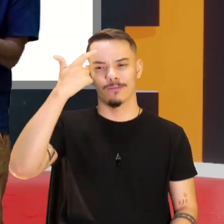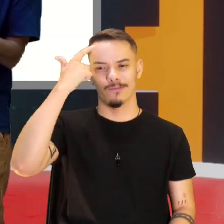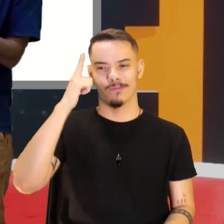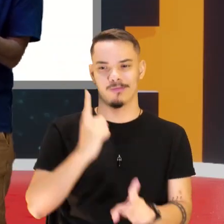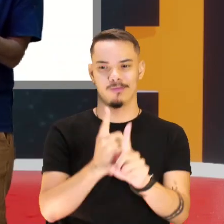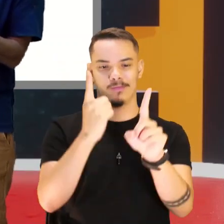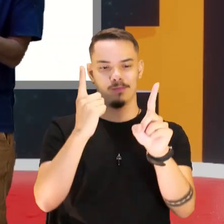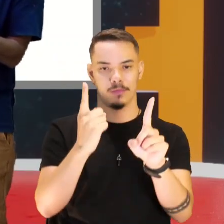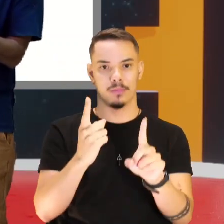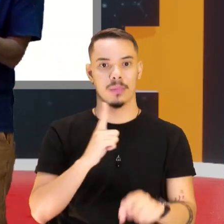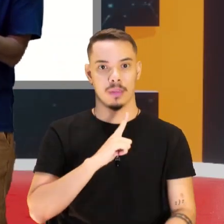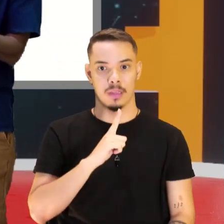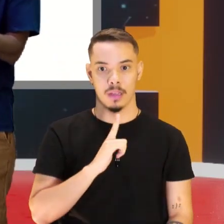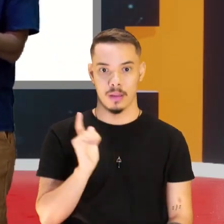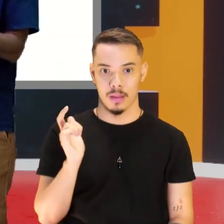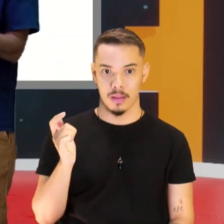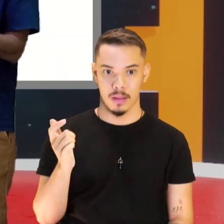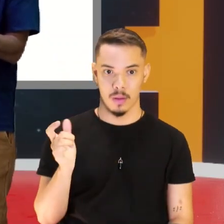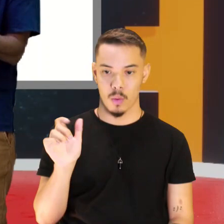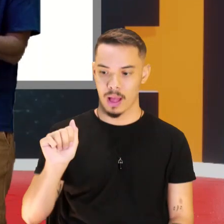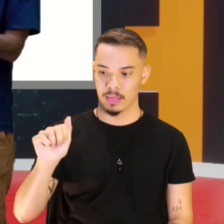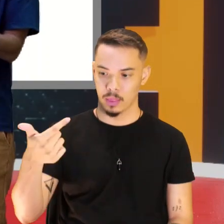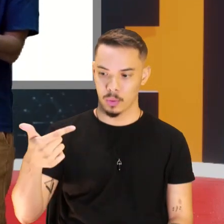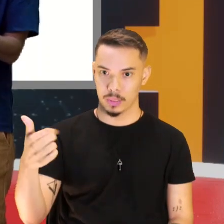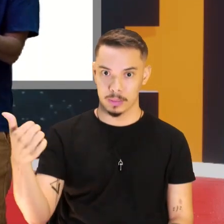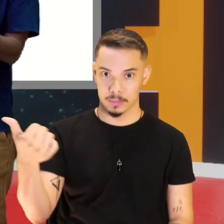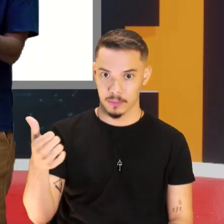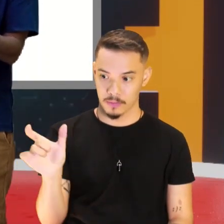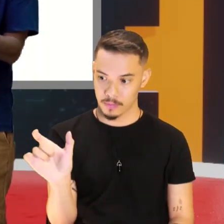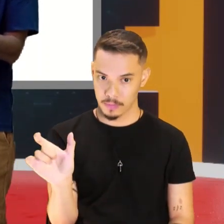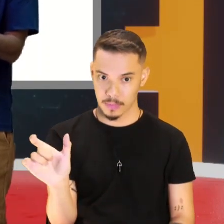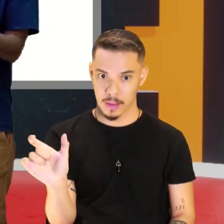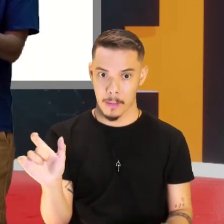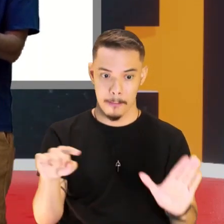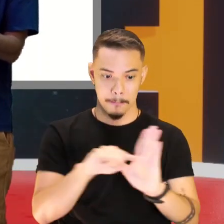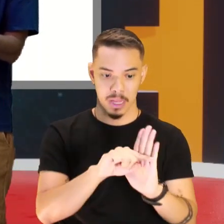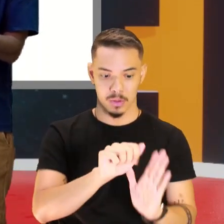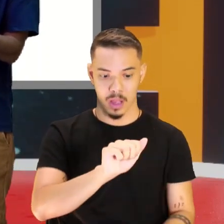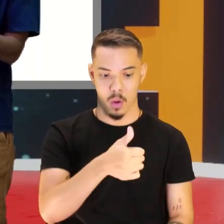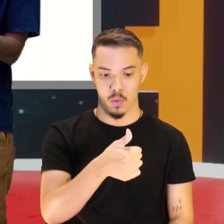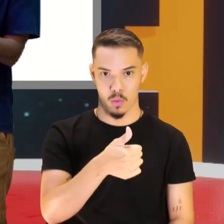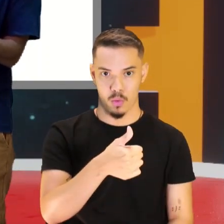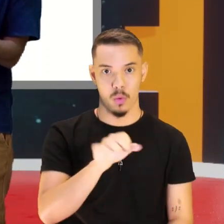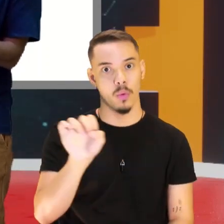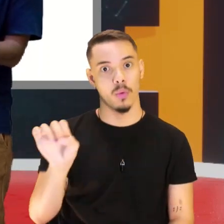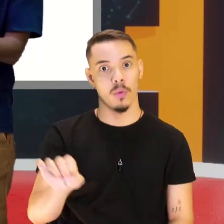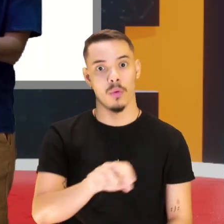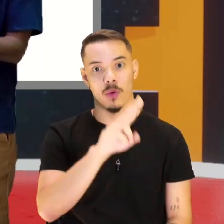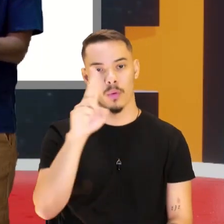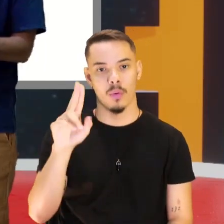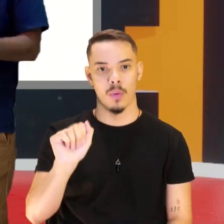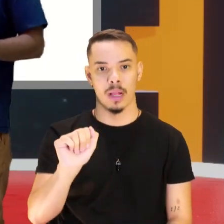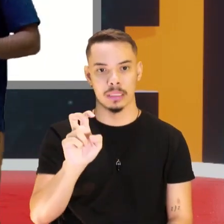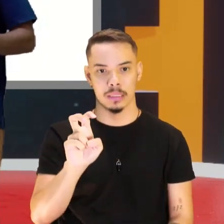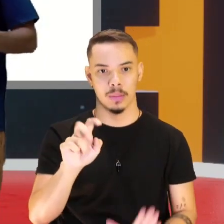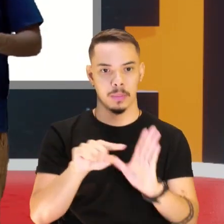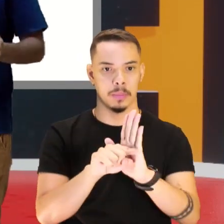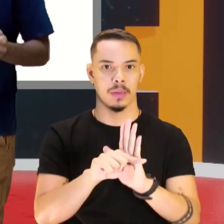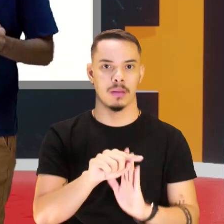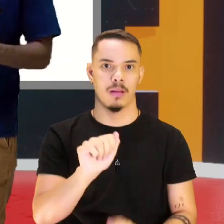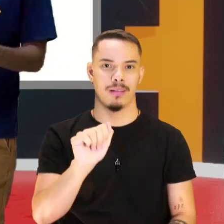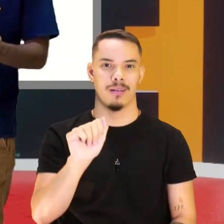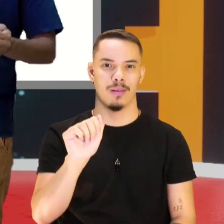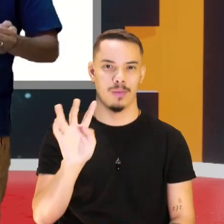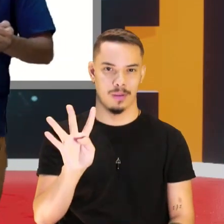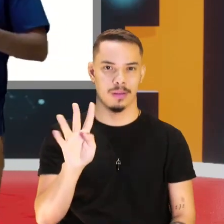pego o termo da frente, no caso o A2, menos o A1. Ah, entendi. Ou pego o A5 menos o A4. Sempre o termo da